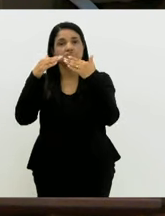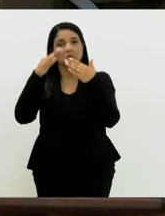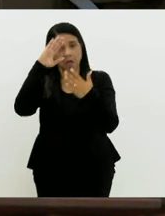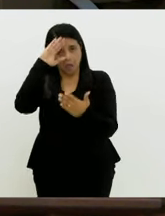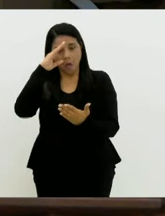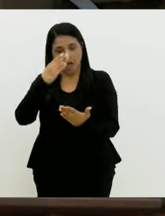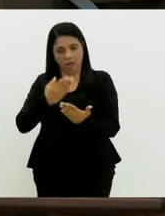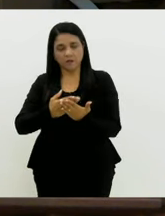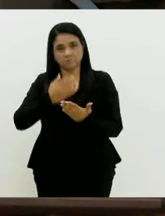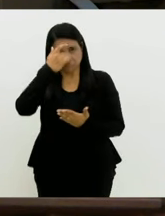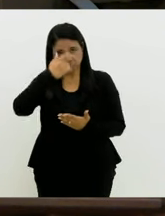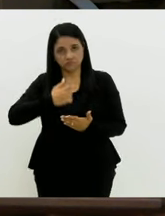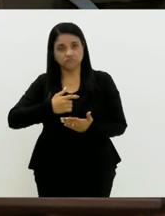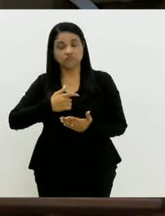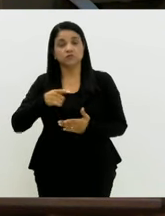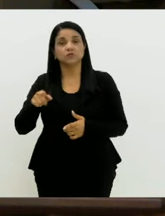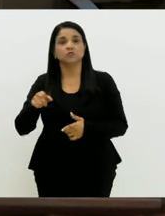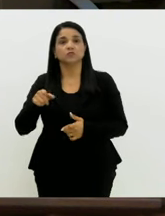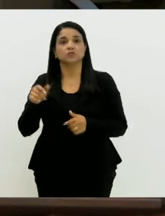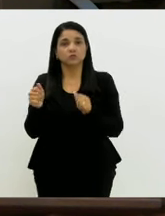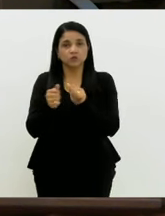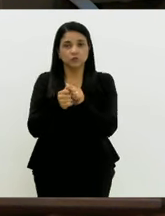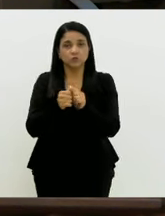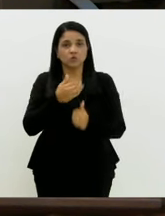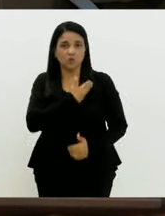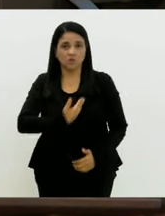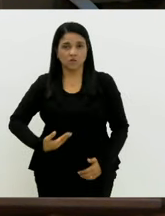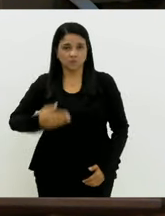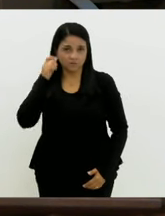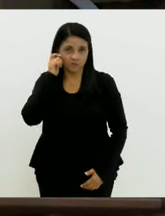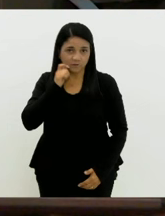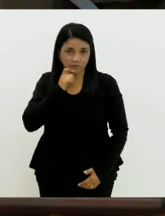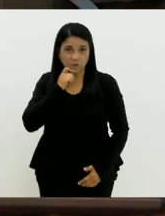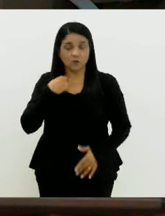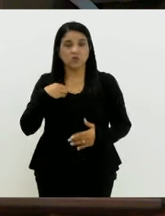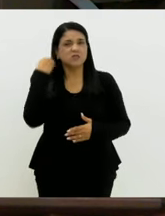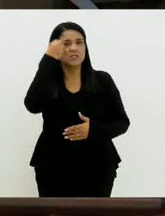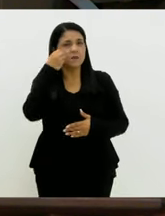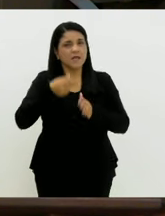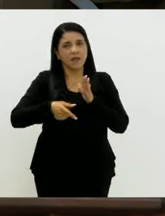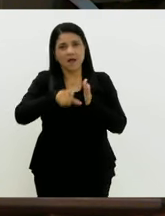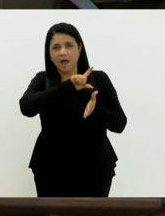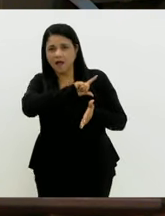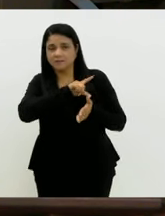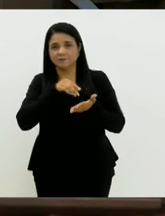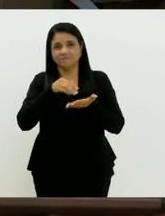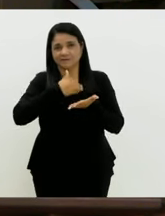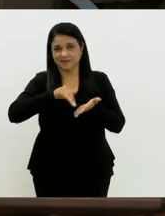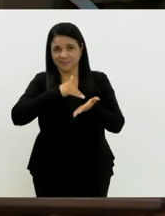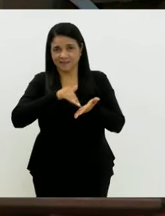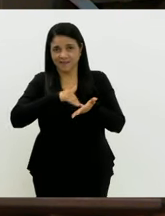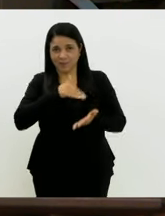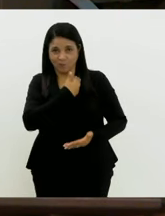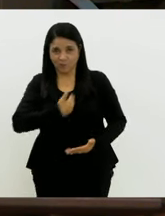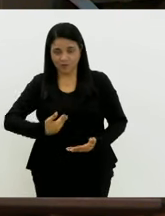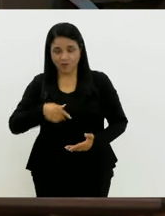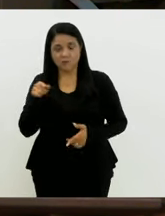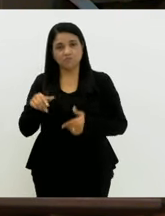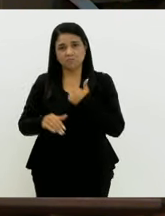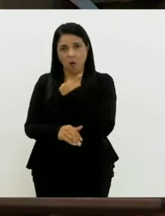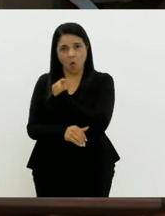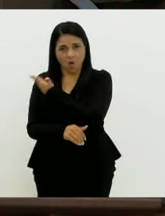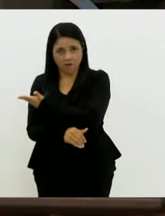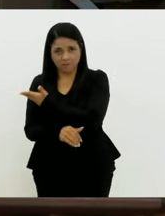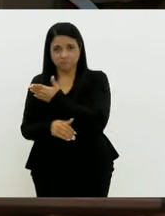ao governador Cláudio Castro, quando tive a experiência de ser secretário de governo ao seu lado, pela sua mansidão, pela